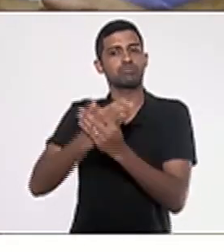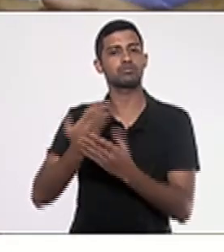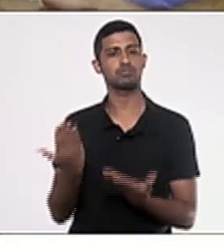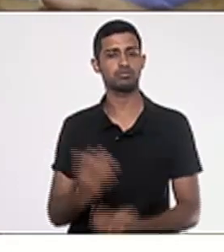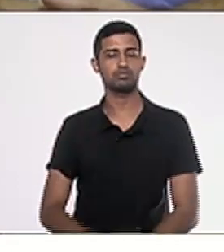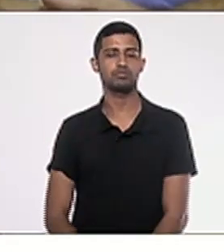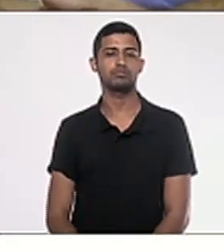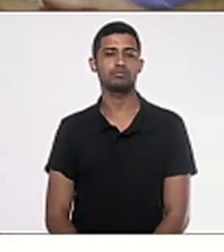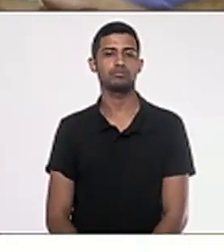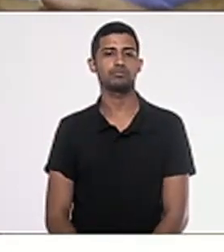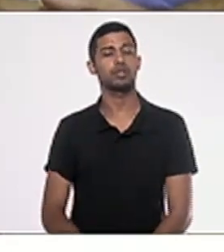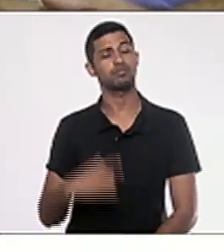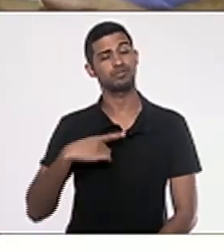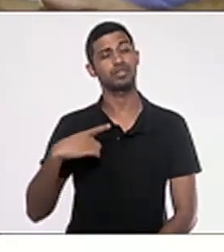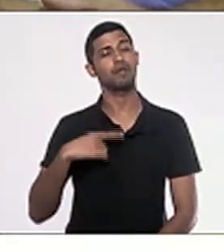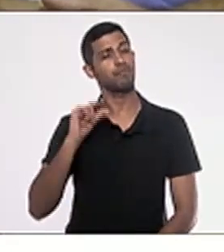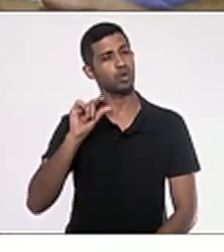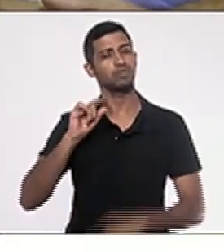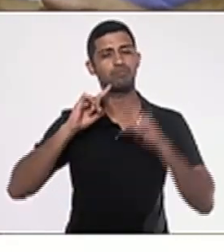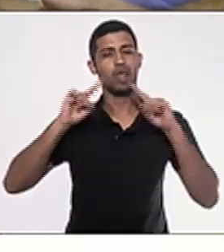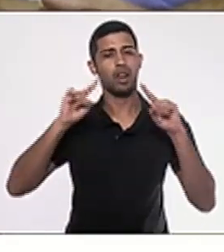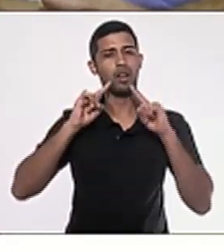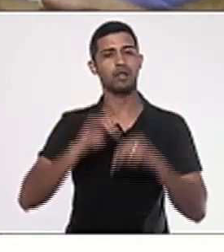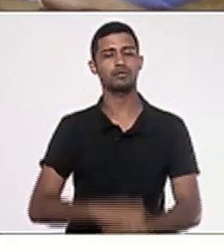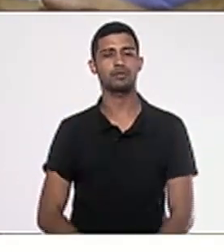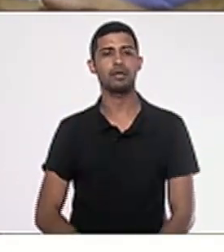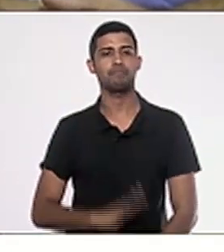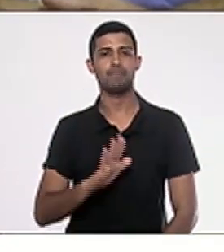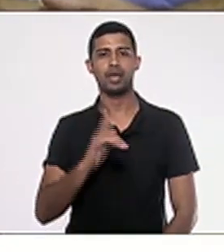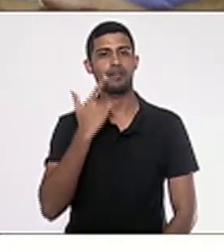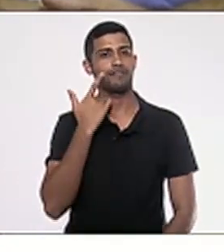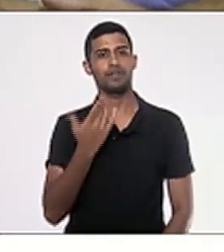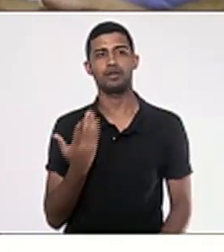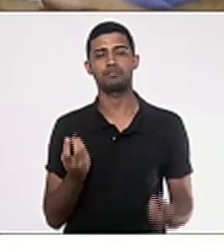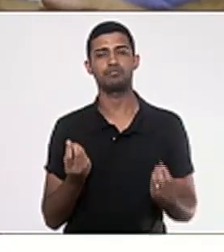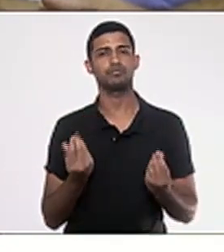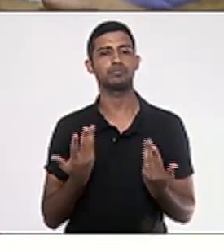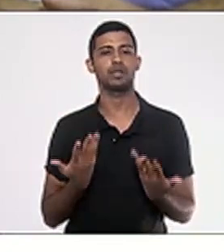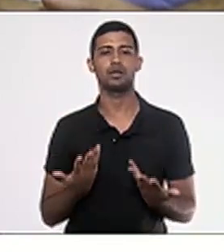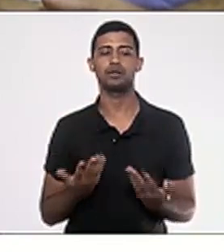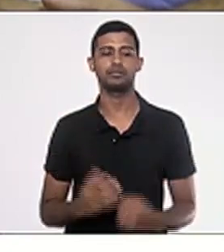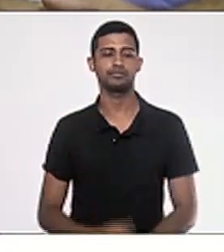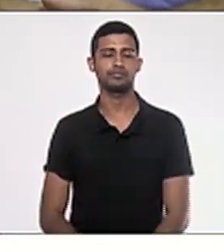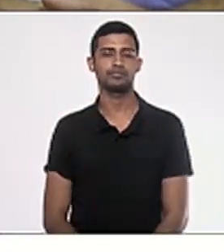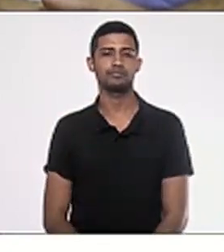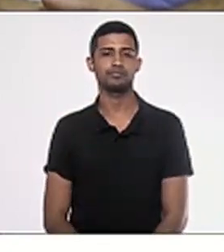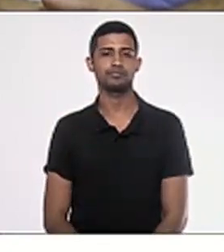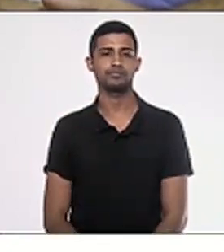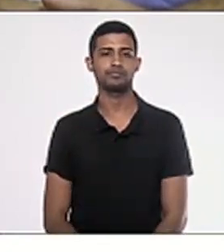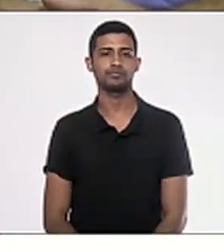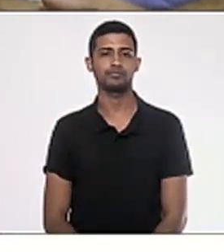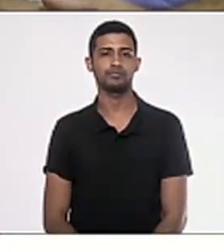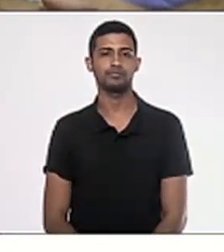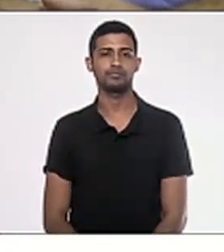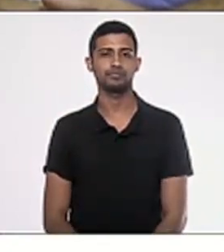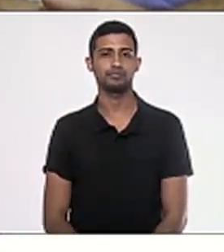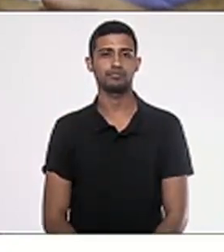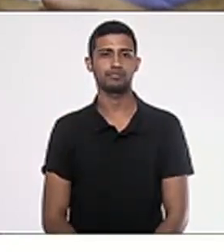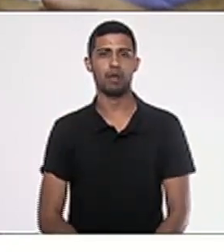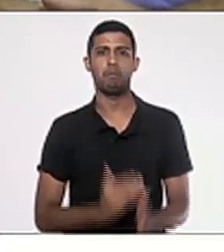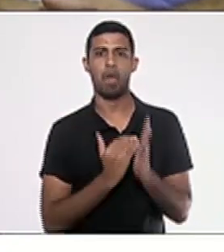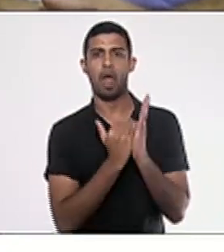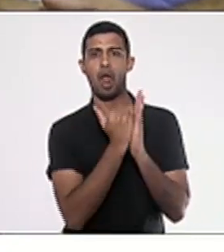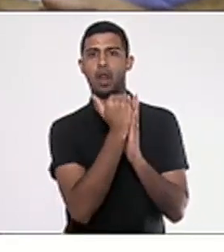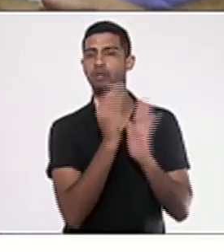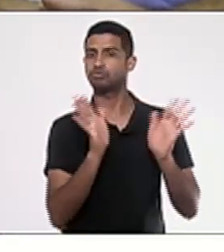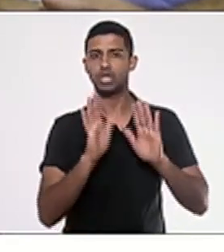pouco dessa reclamação, mas não é uma questão muito agressiva no